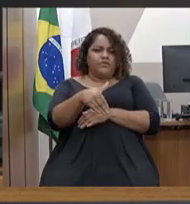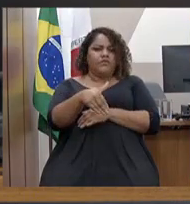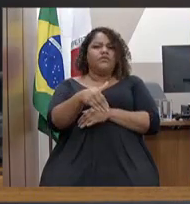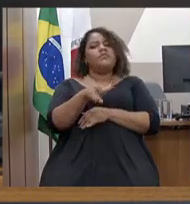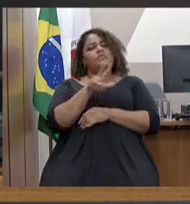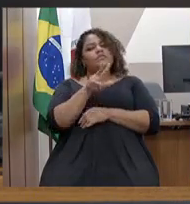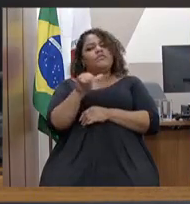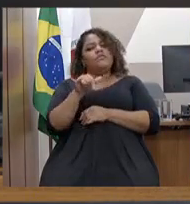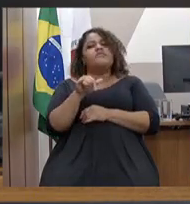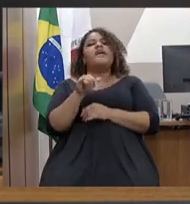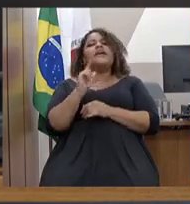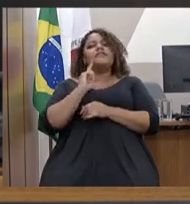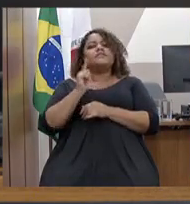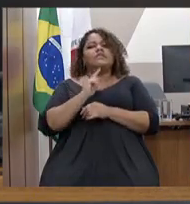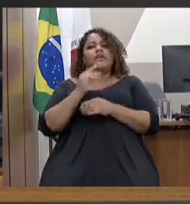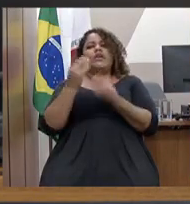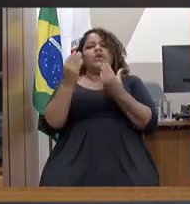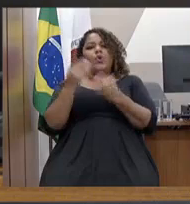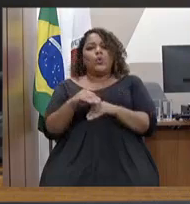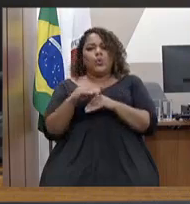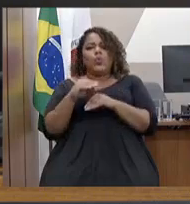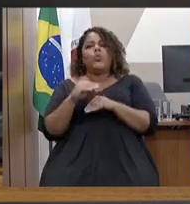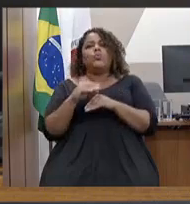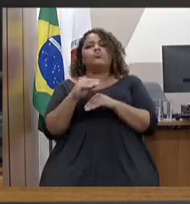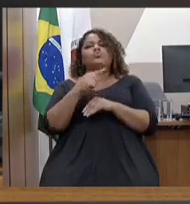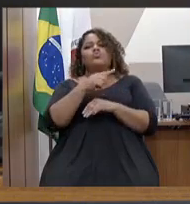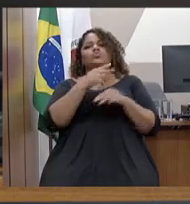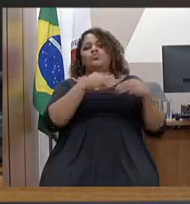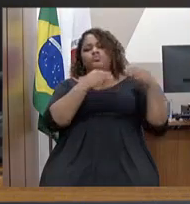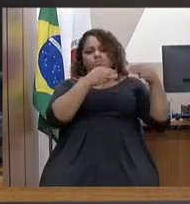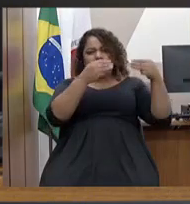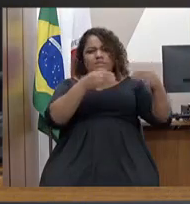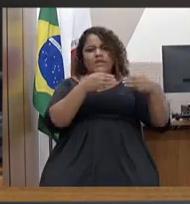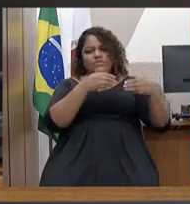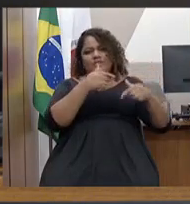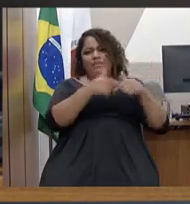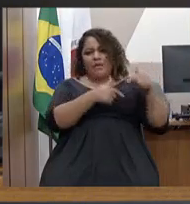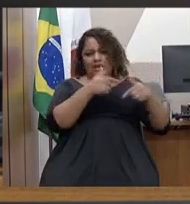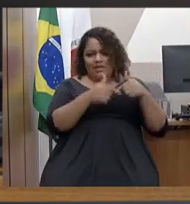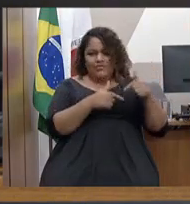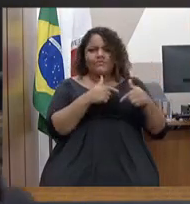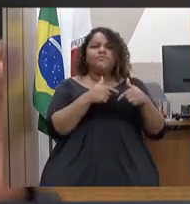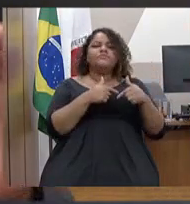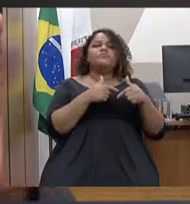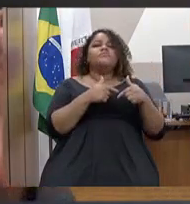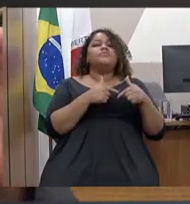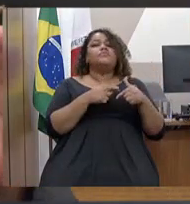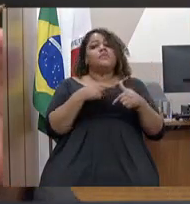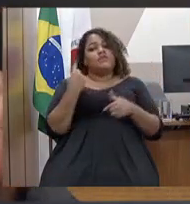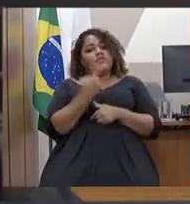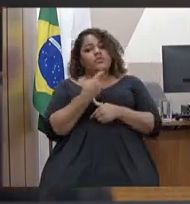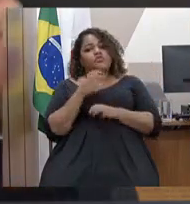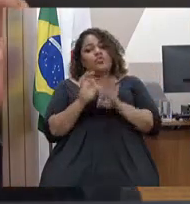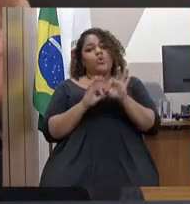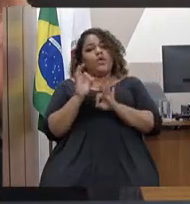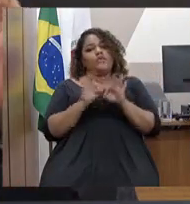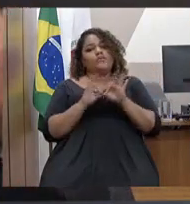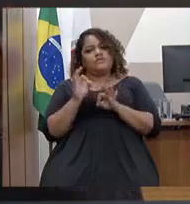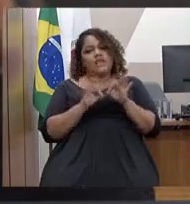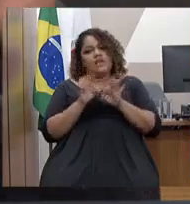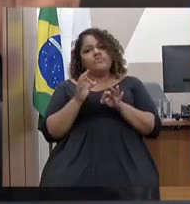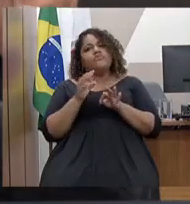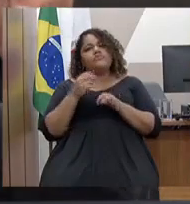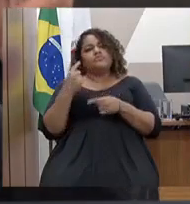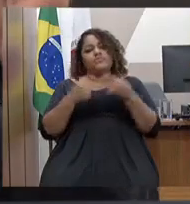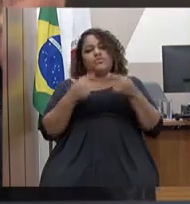os concursos públicos Concurso Público Ministério trabalho eu acho que sai e a gente organiza uma discussão ver qual o